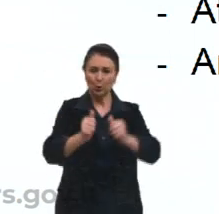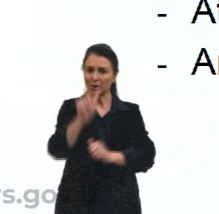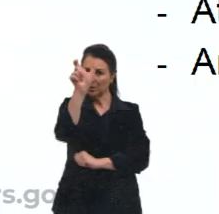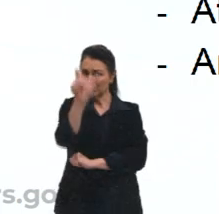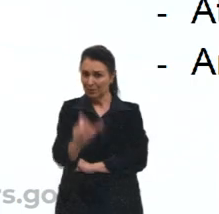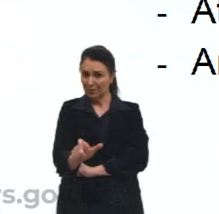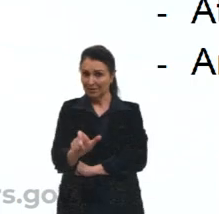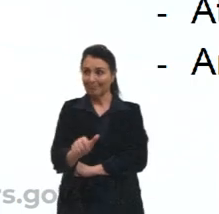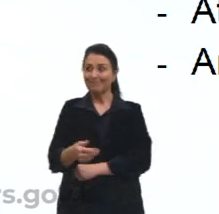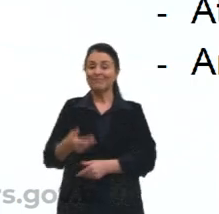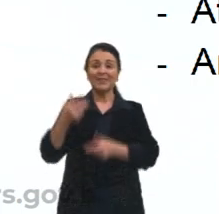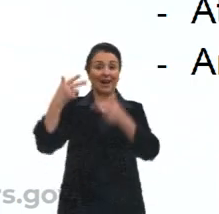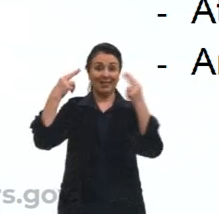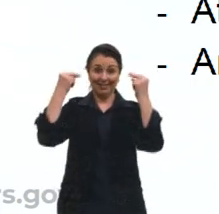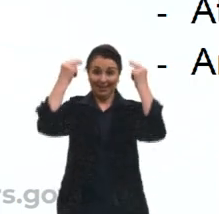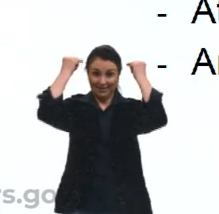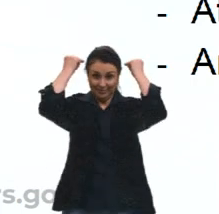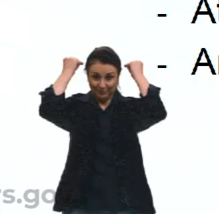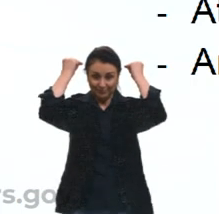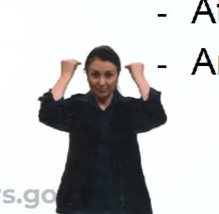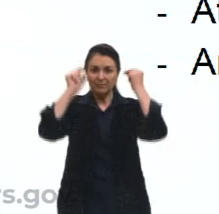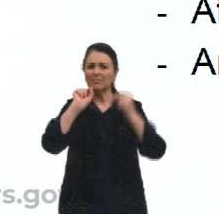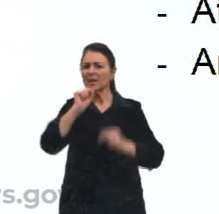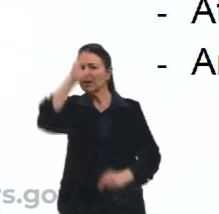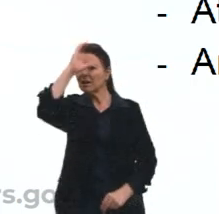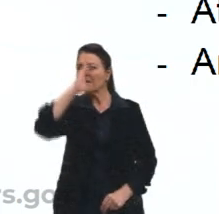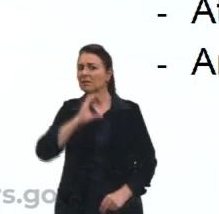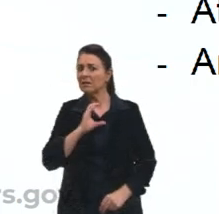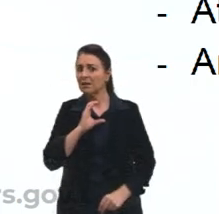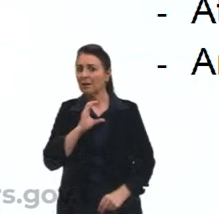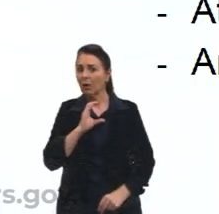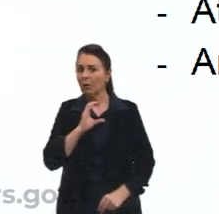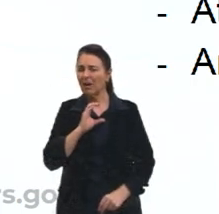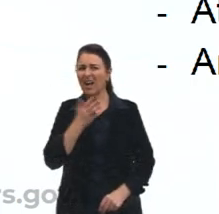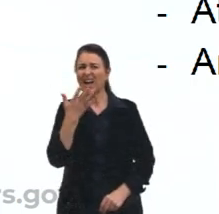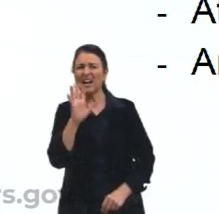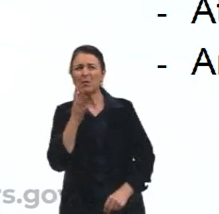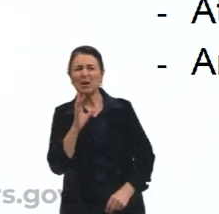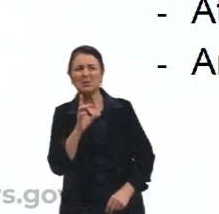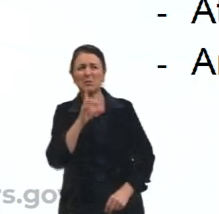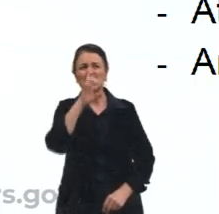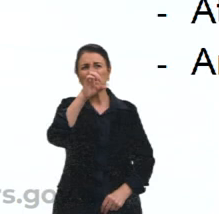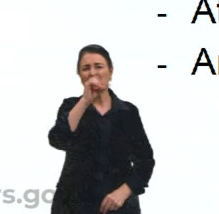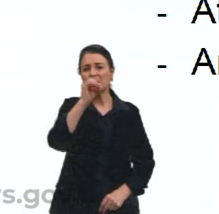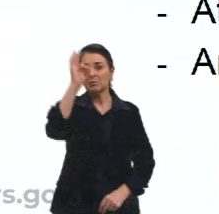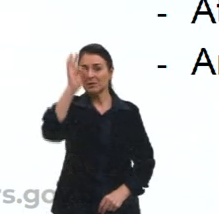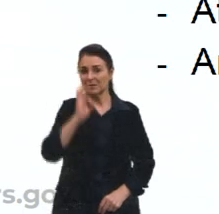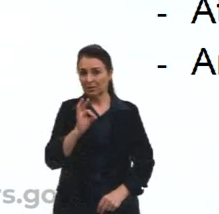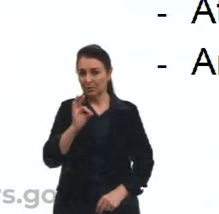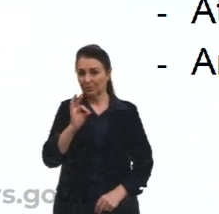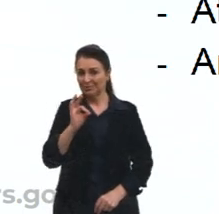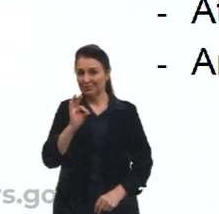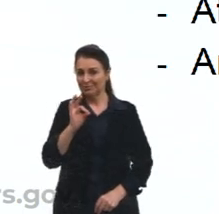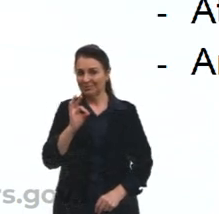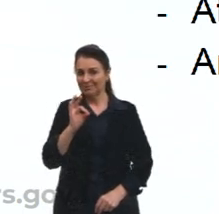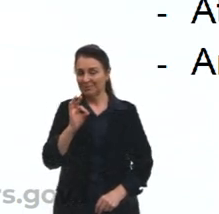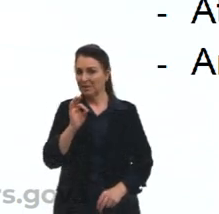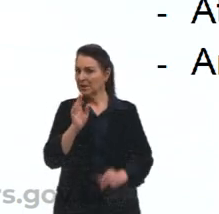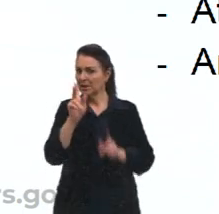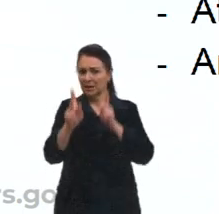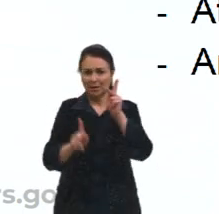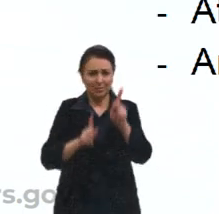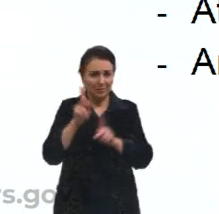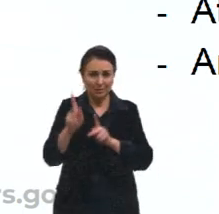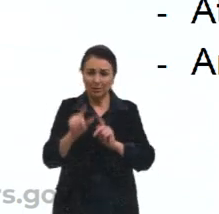é a democracia Quem era considerado cidadão era mais ou menos dez porcento da população então era pouca